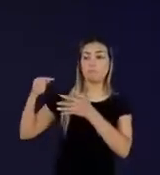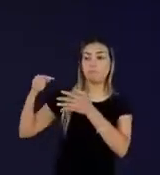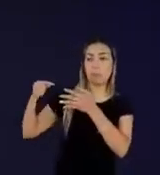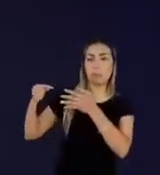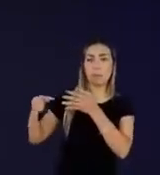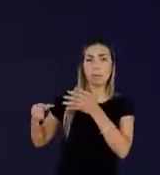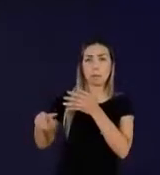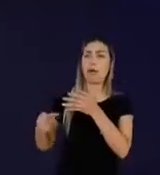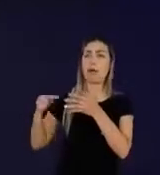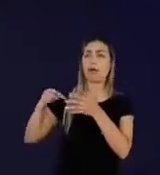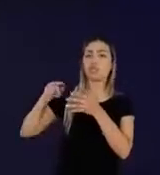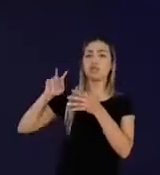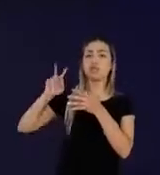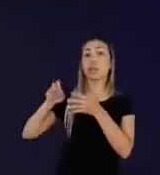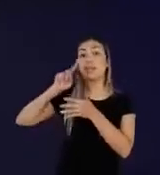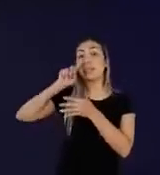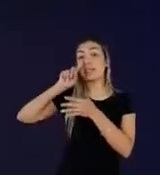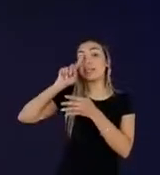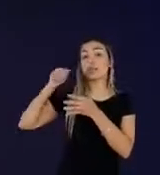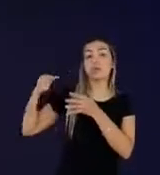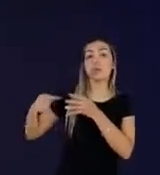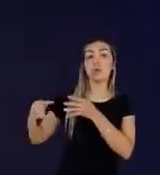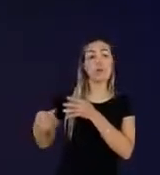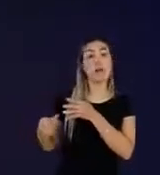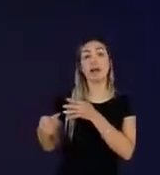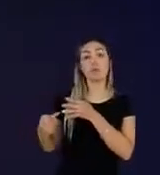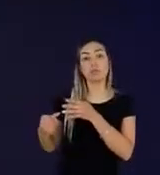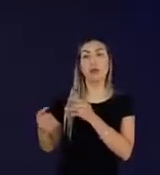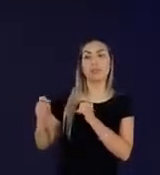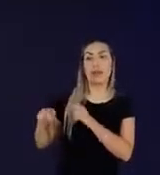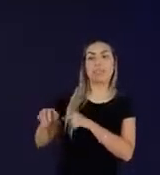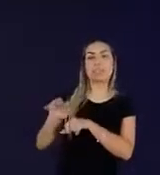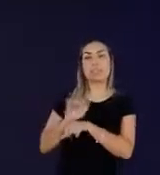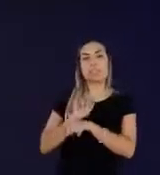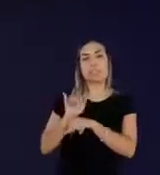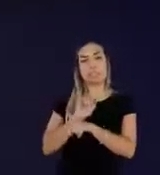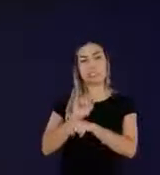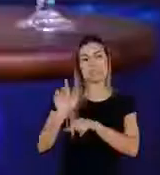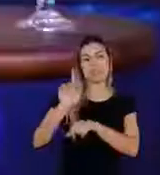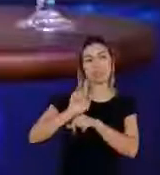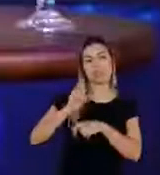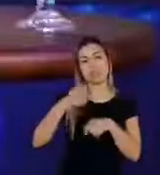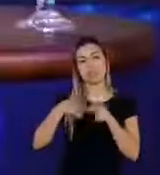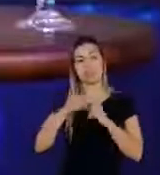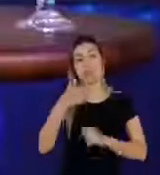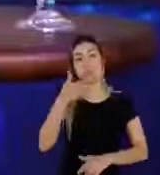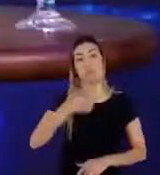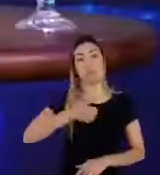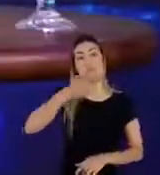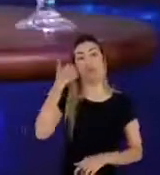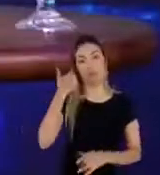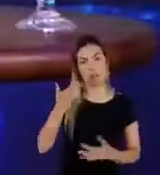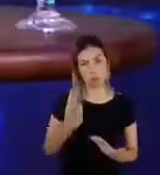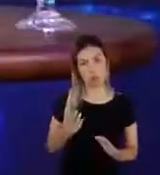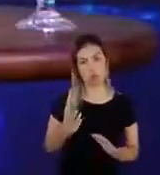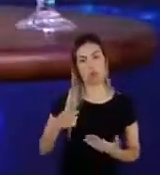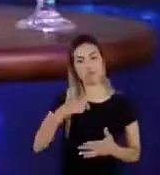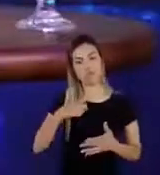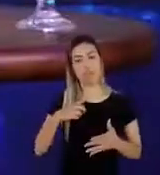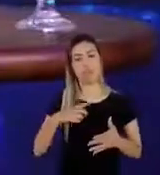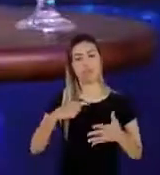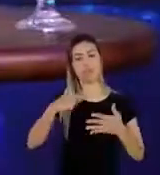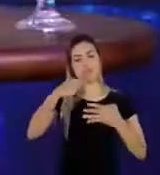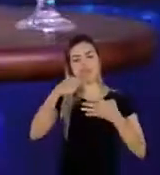com riscos. E aí nós conseguimos fazer uma melhor gestão do que hoje temos o instrumento, que é uma cadeia clássica, né,